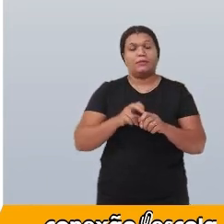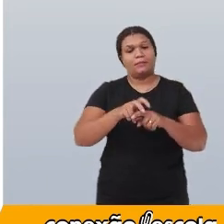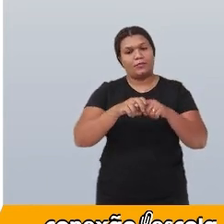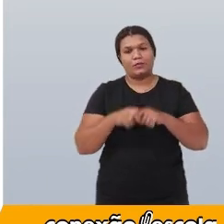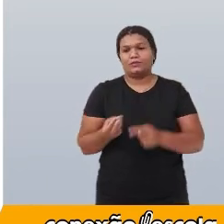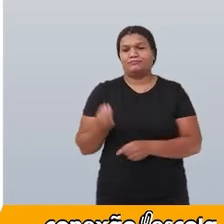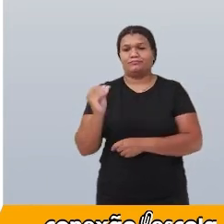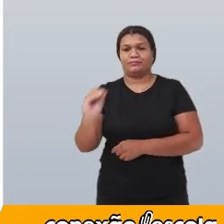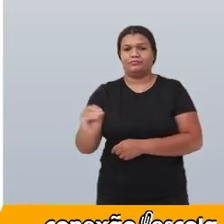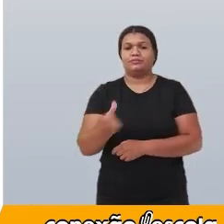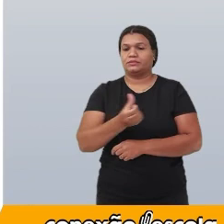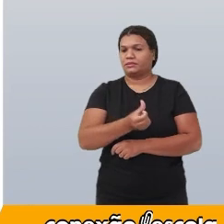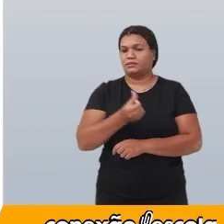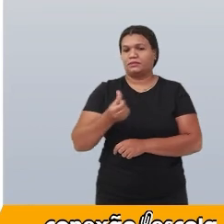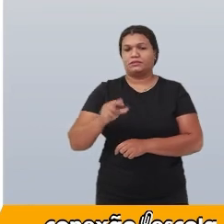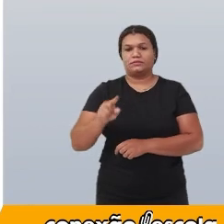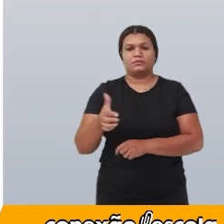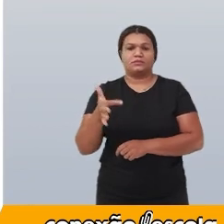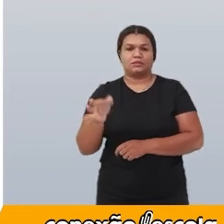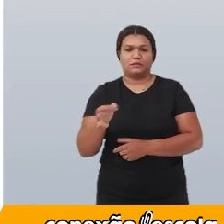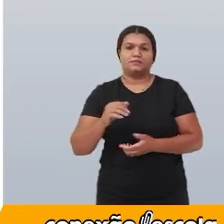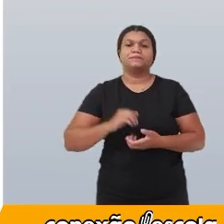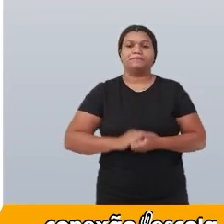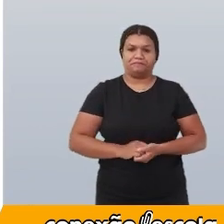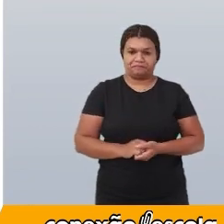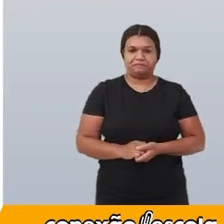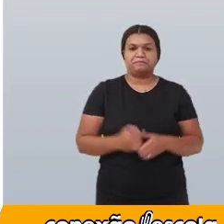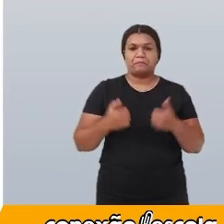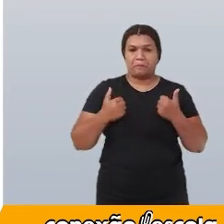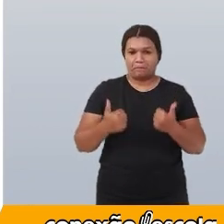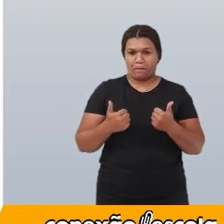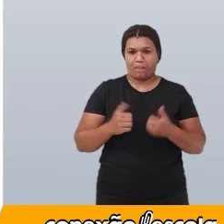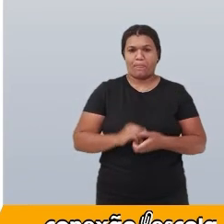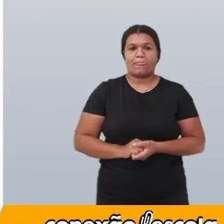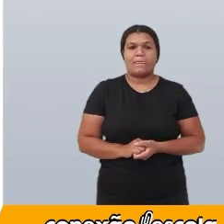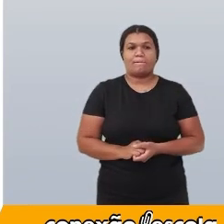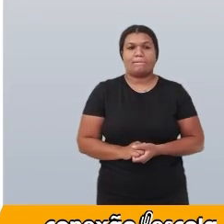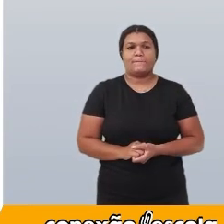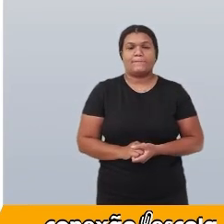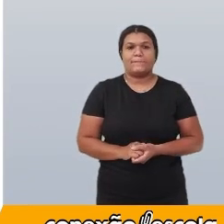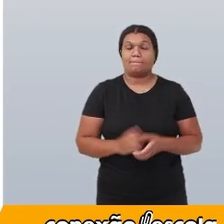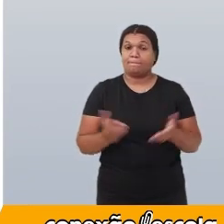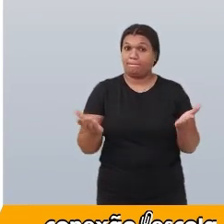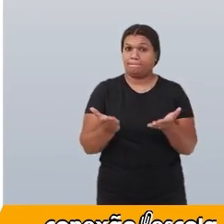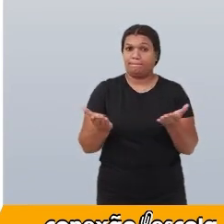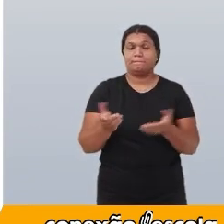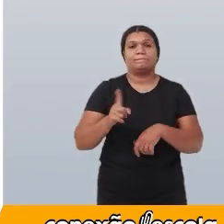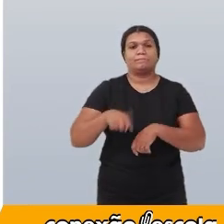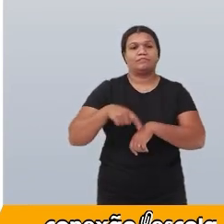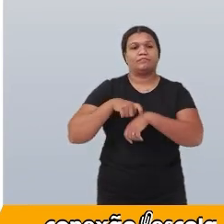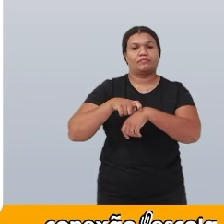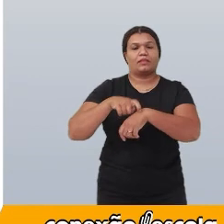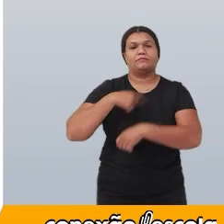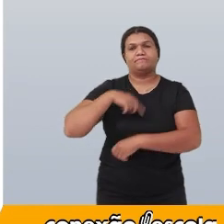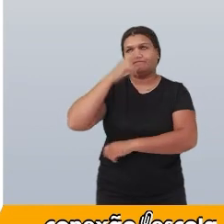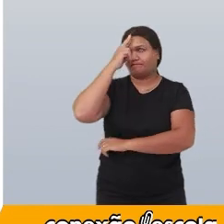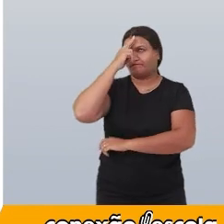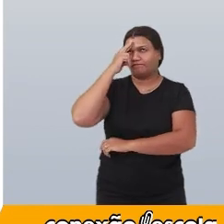que eu não preciso escrevê-lo, certo? E agora é hora de